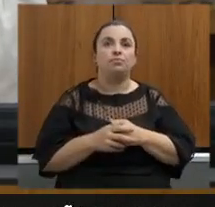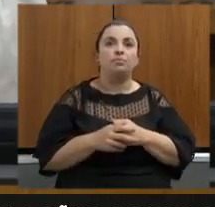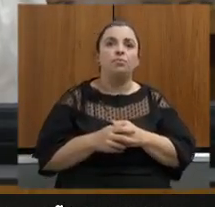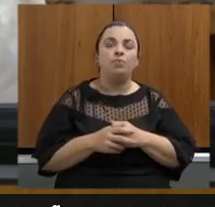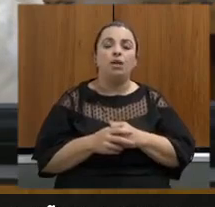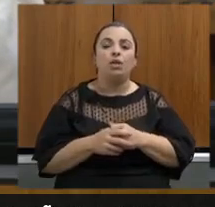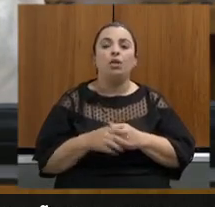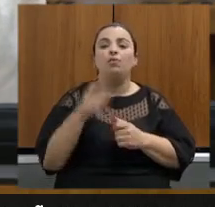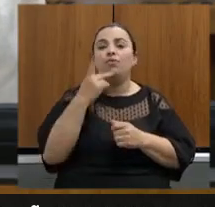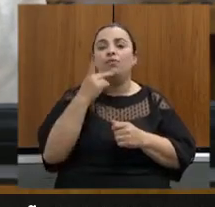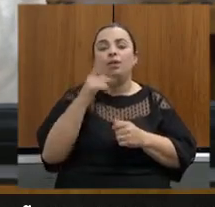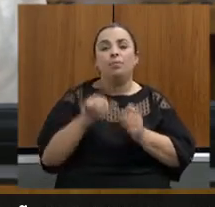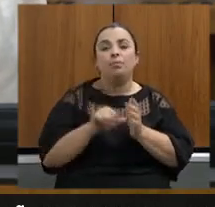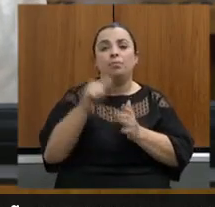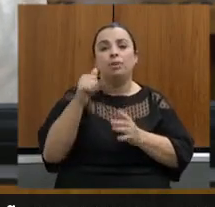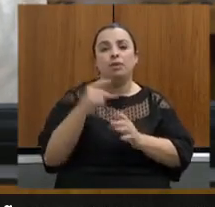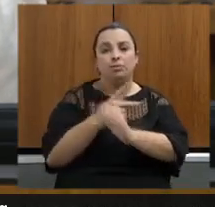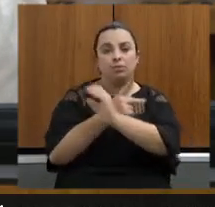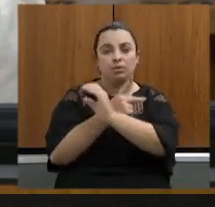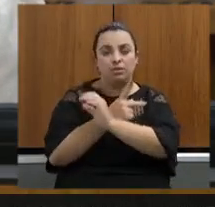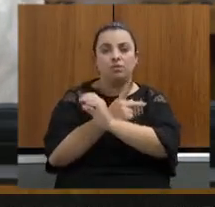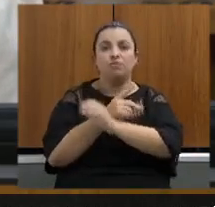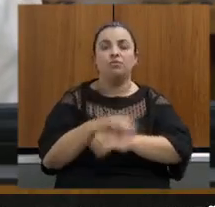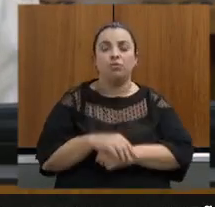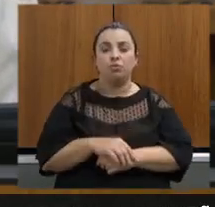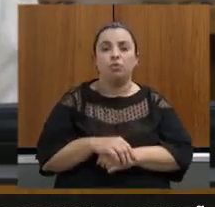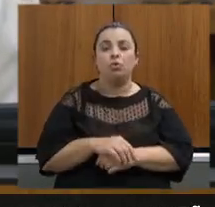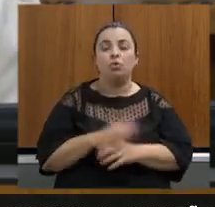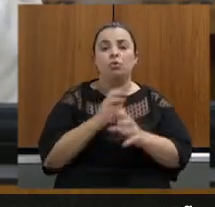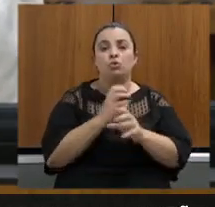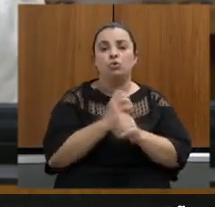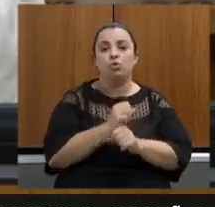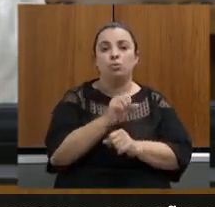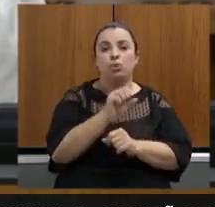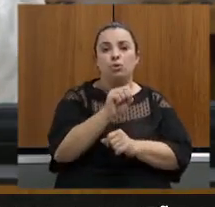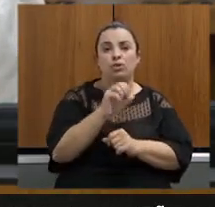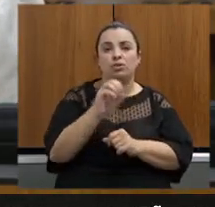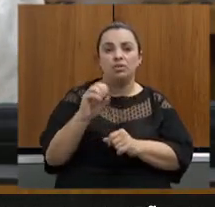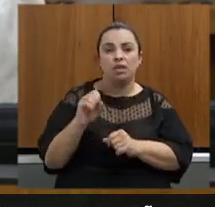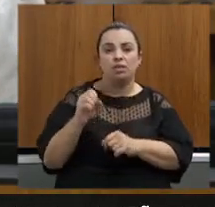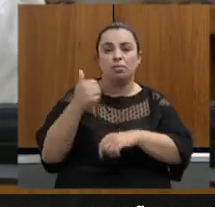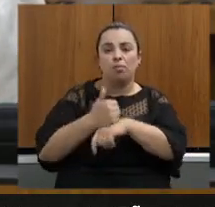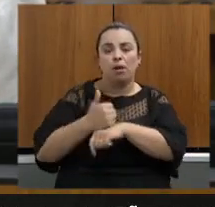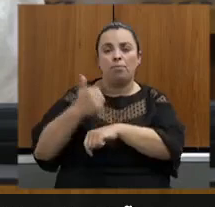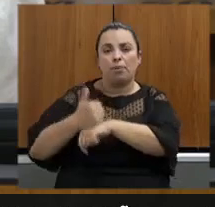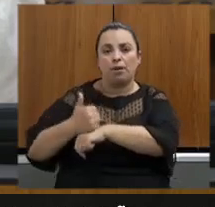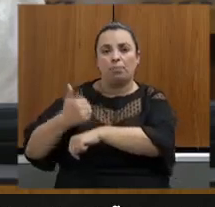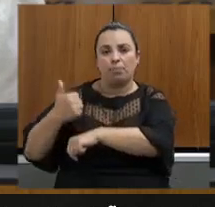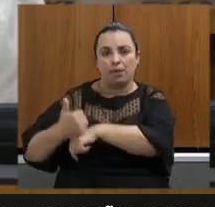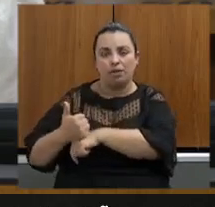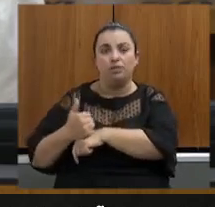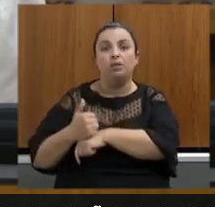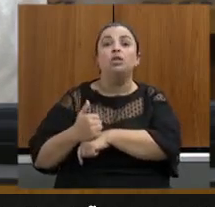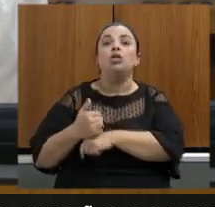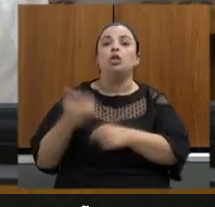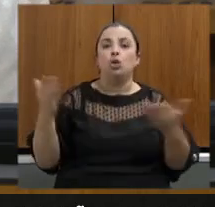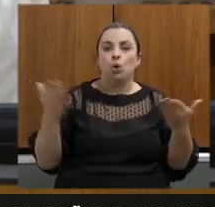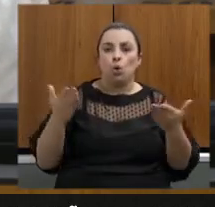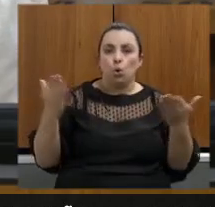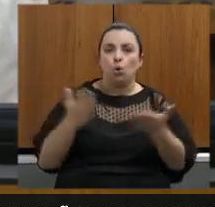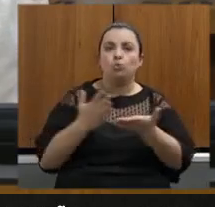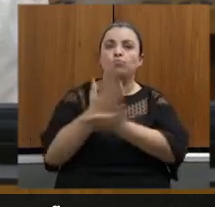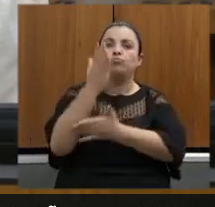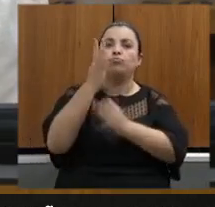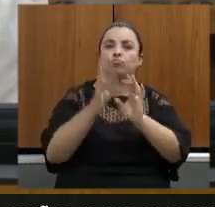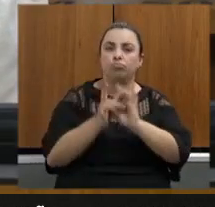a polícia civil serão mais de 800 nomeações é autorizadas hoje